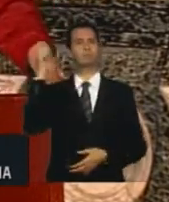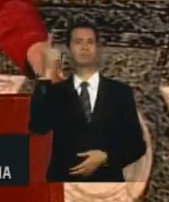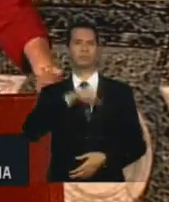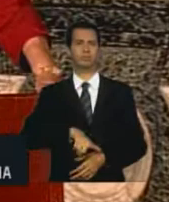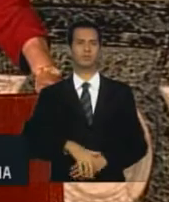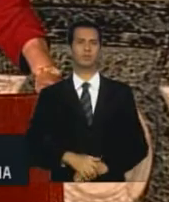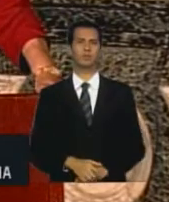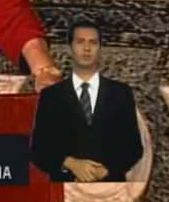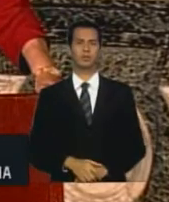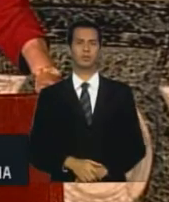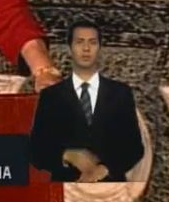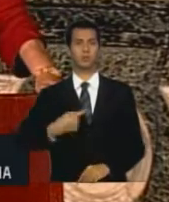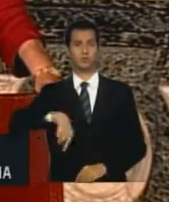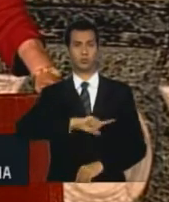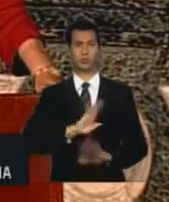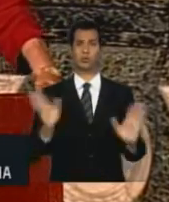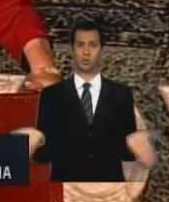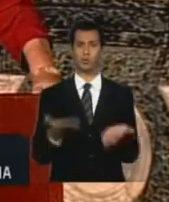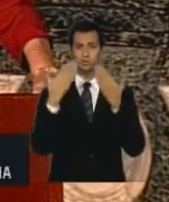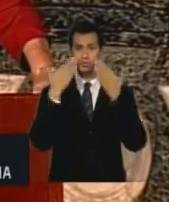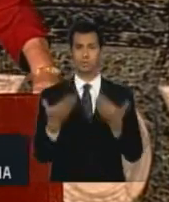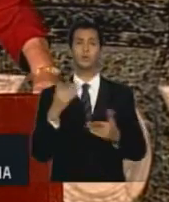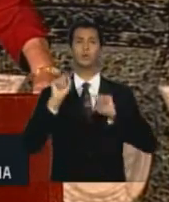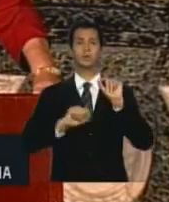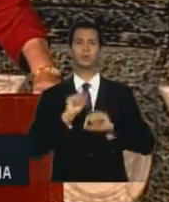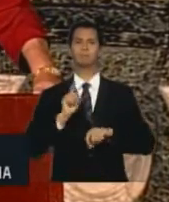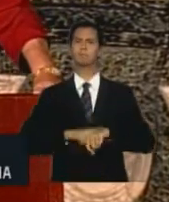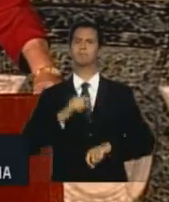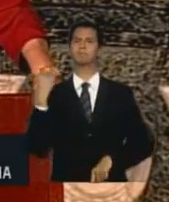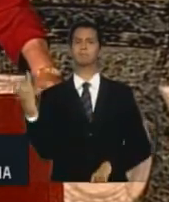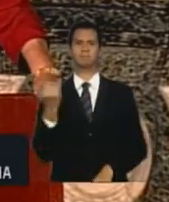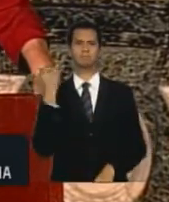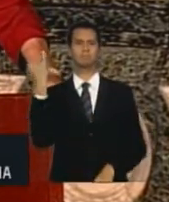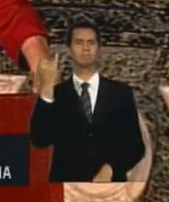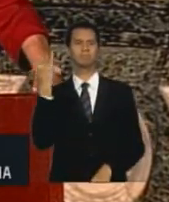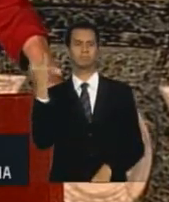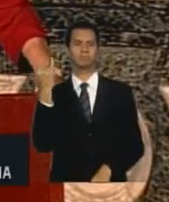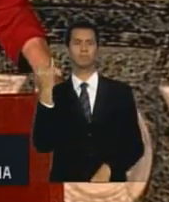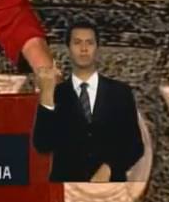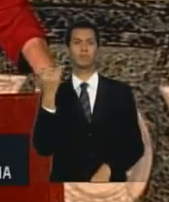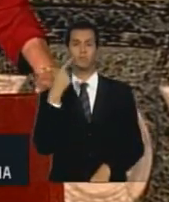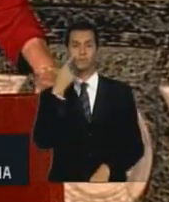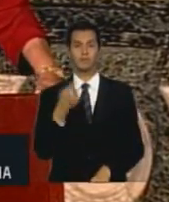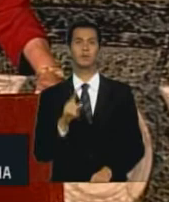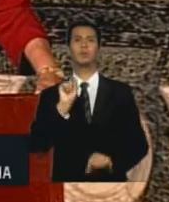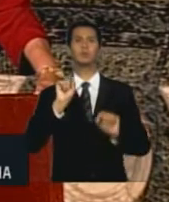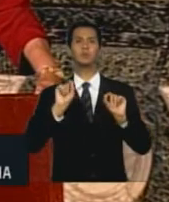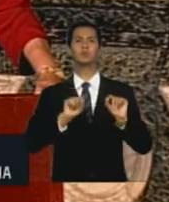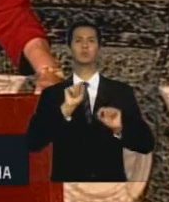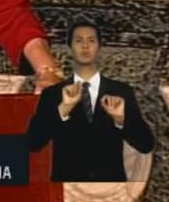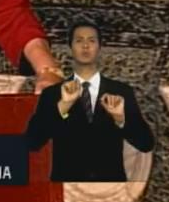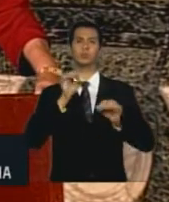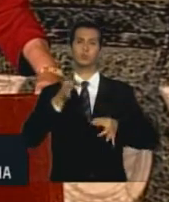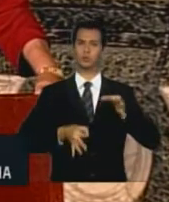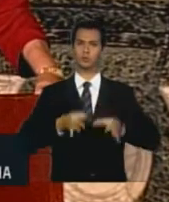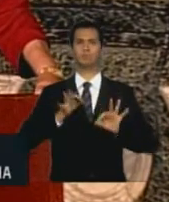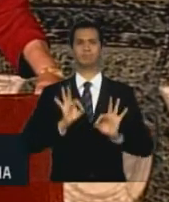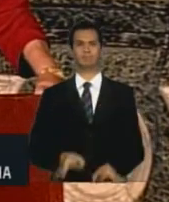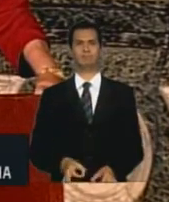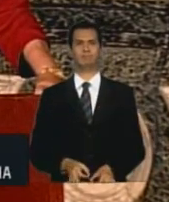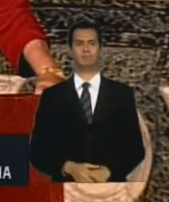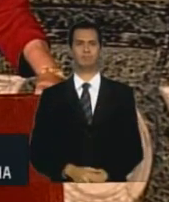Nós estamos participando num momento muito importante, que é esse de se fazer justiça. Eu queria